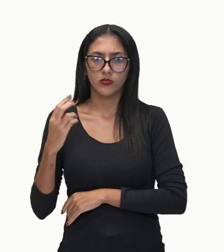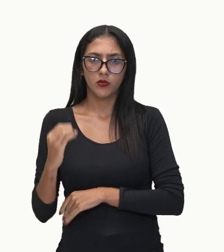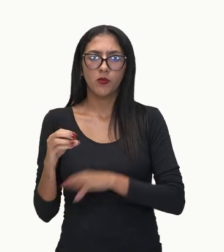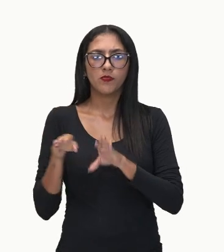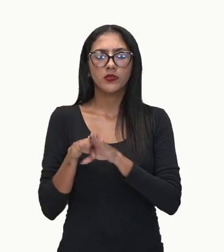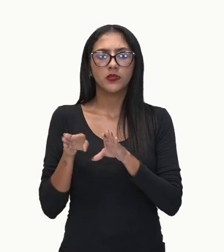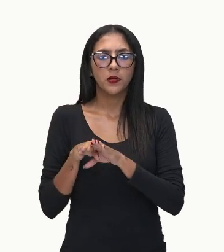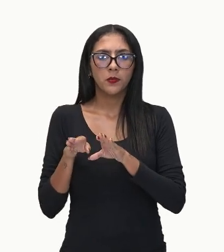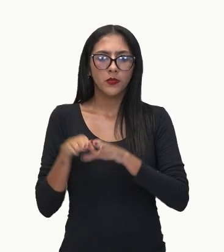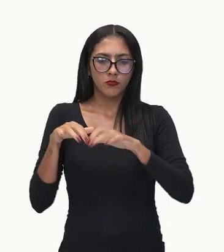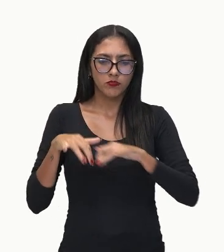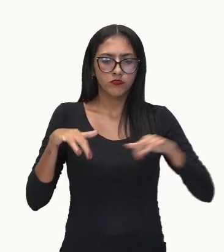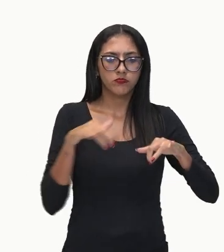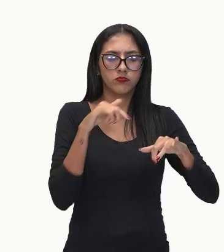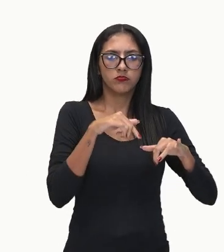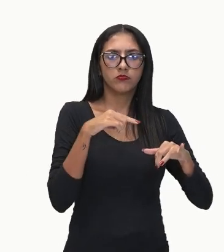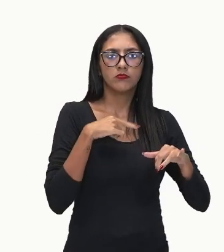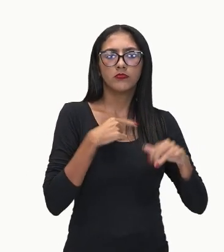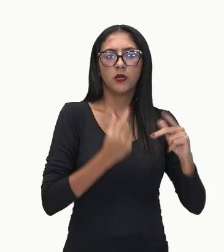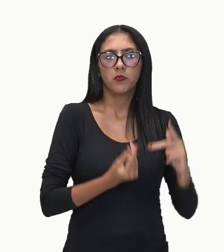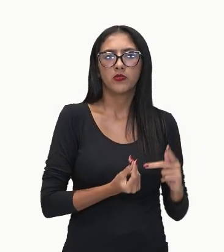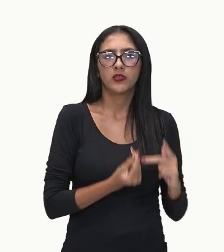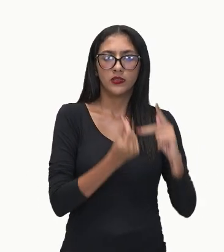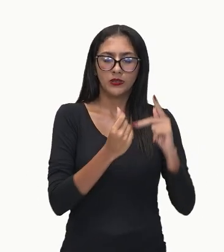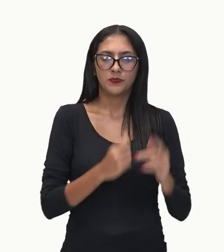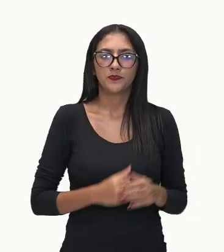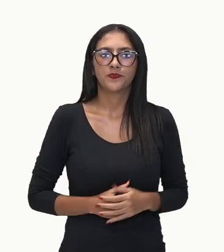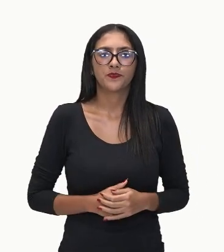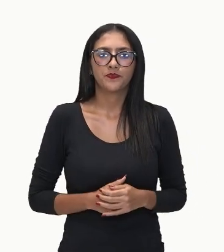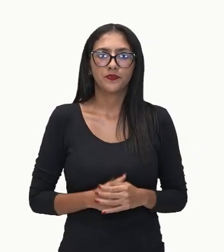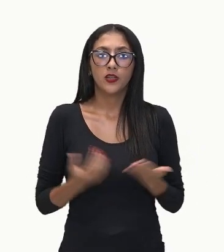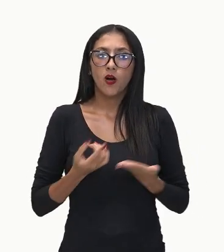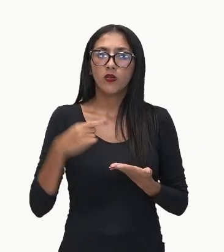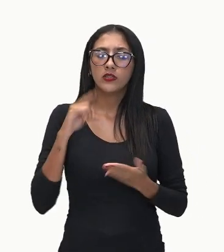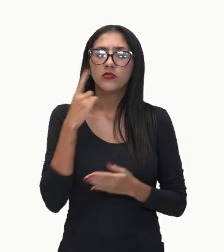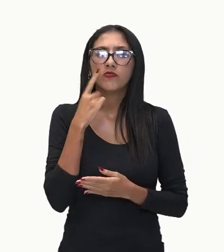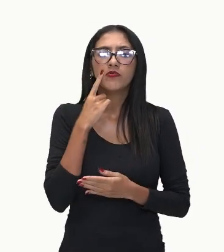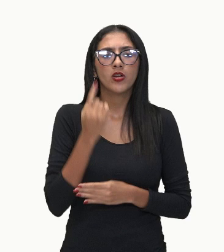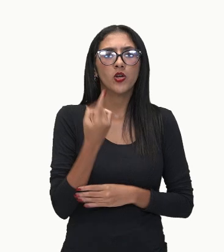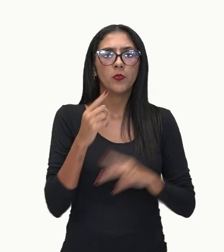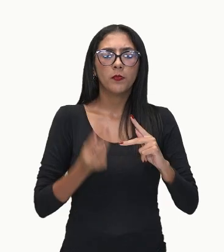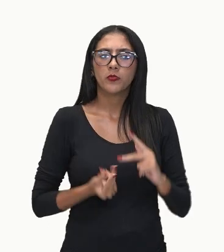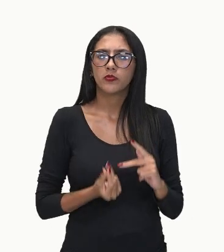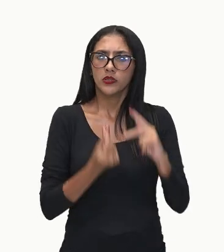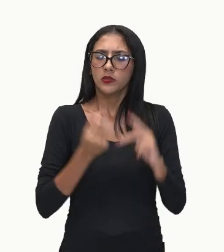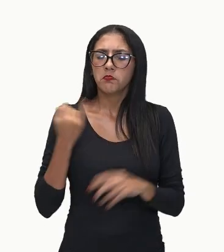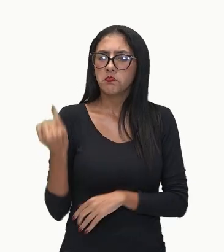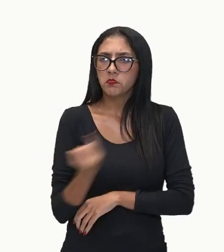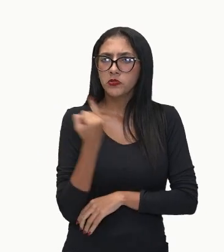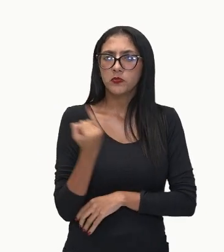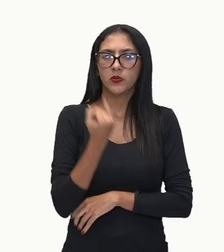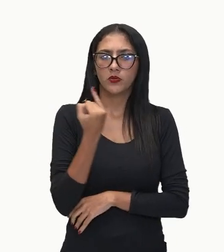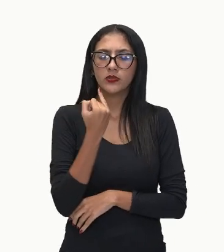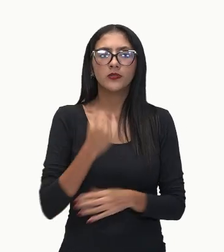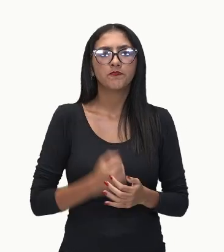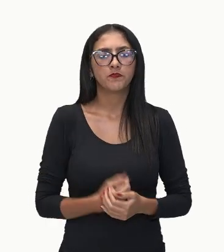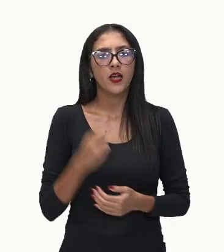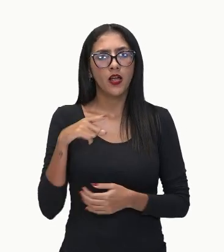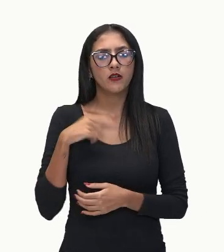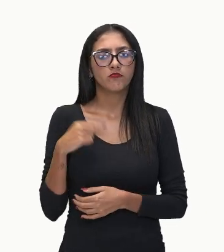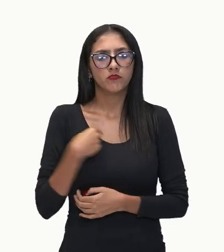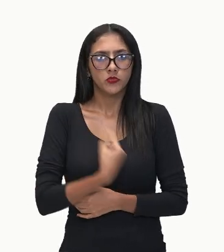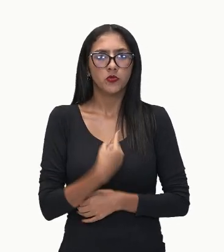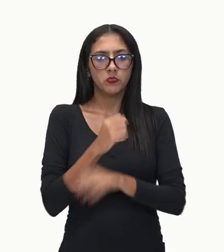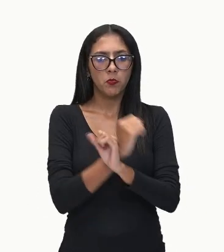E agora a gente vai ver um exemplo de uma proteína muito importante. Sabe o que ela faz? Ela nos protege